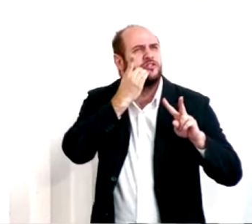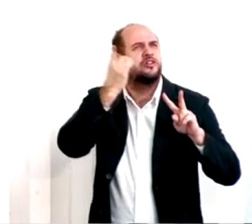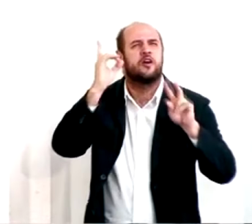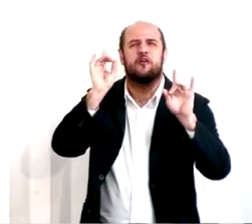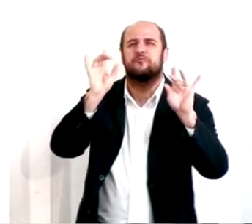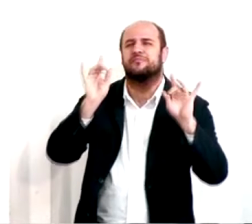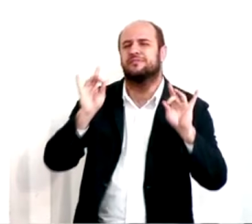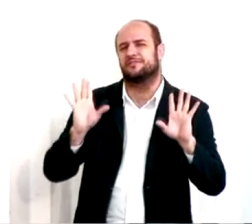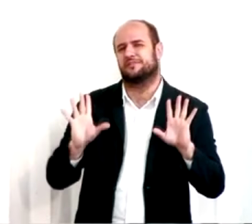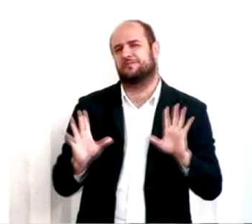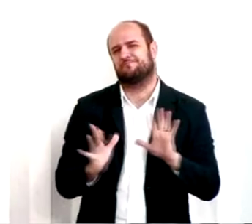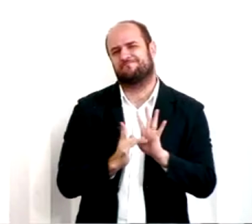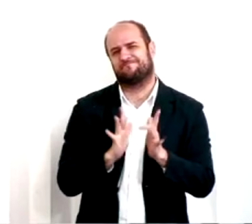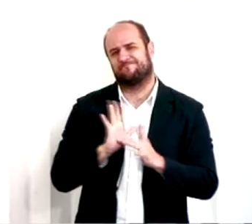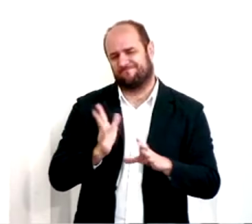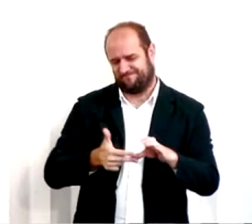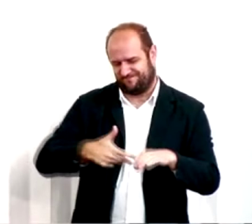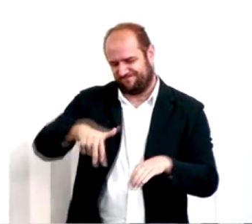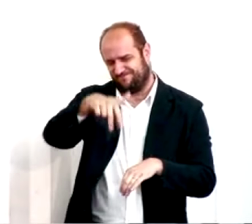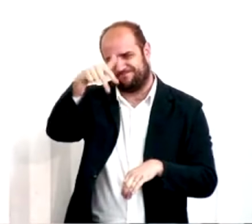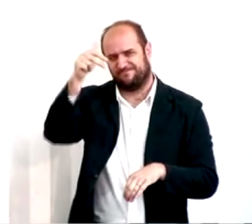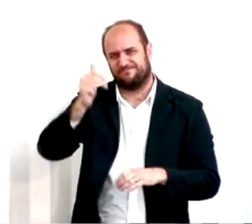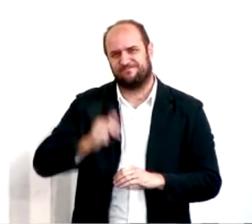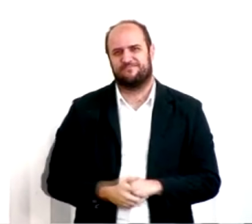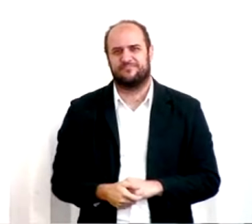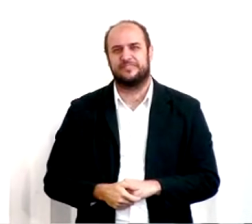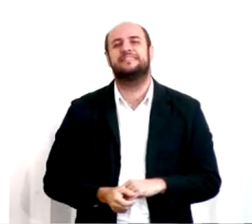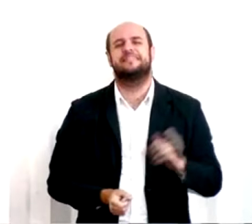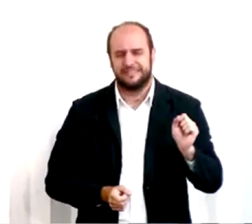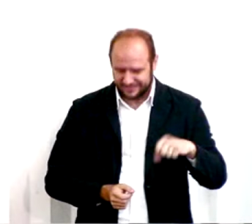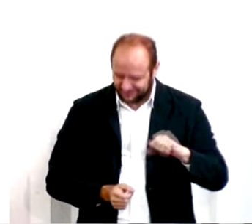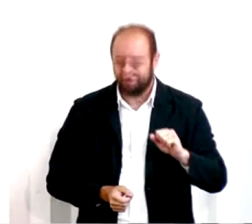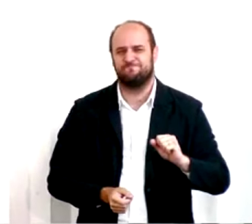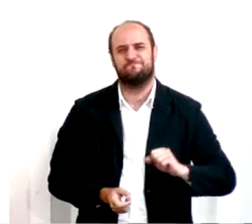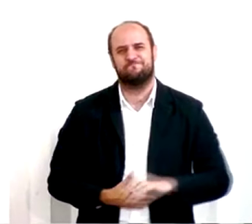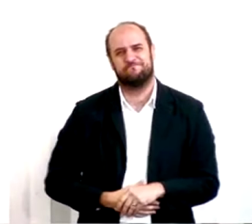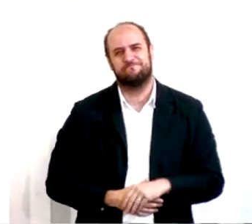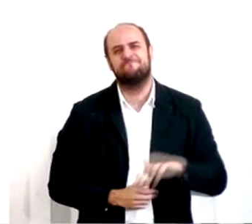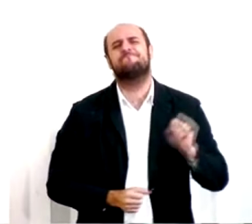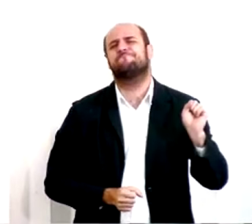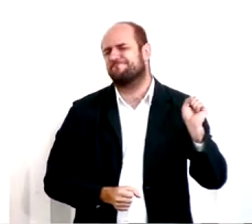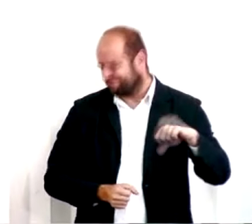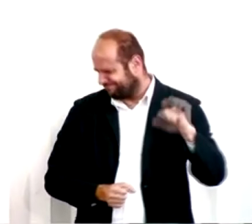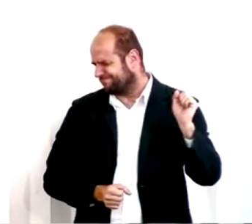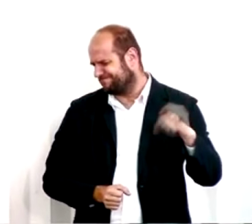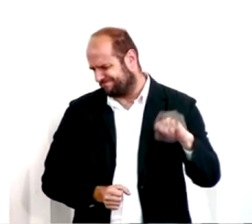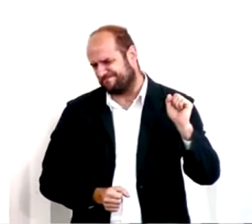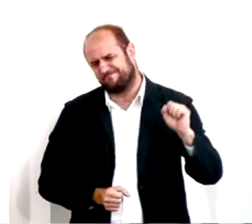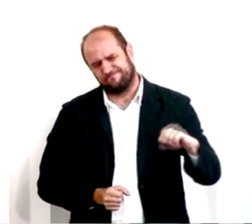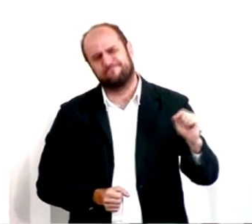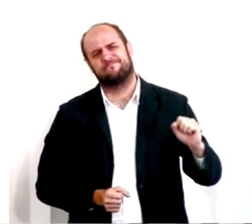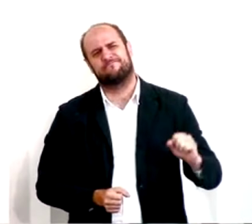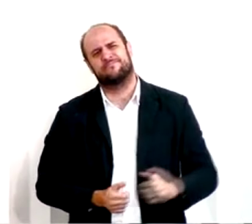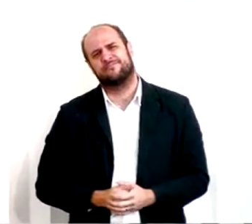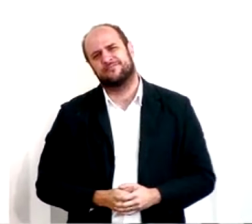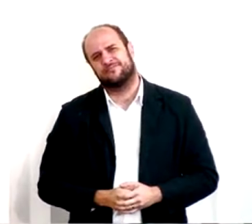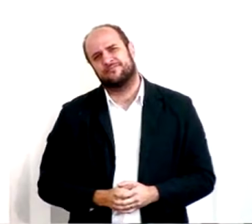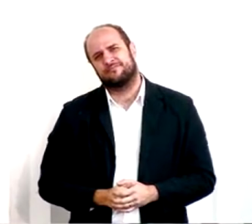pé Ah pois é era isso e era isso